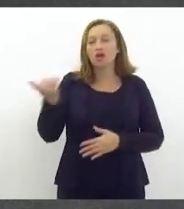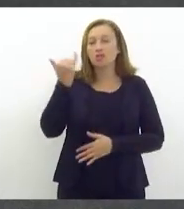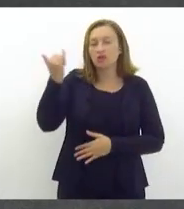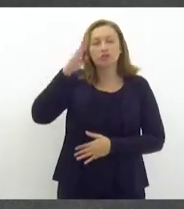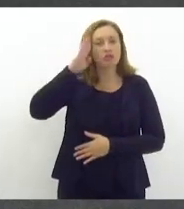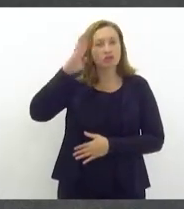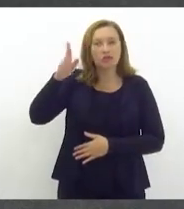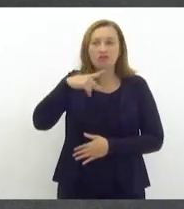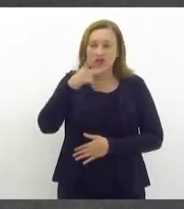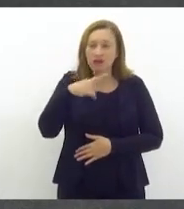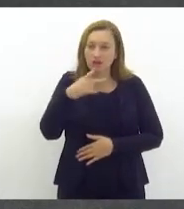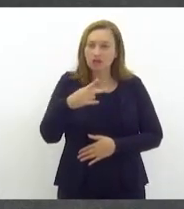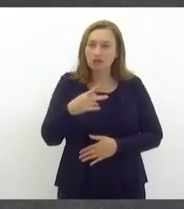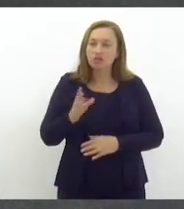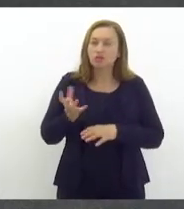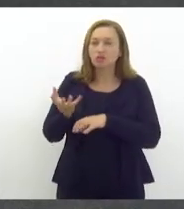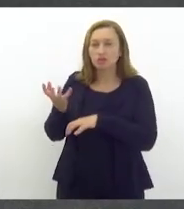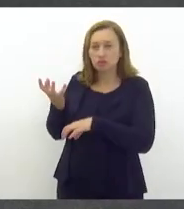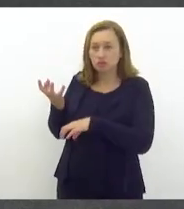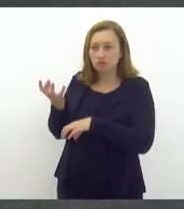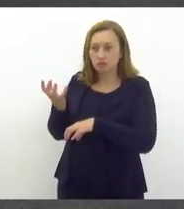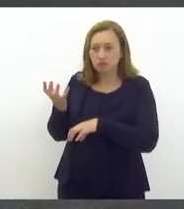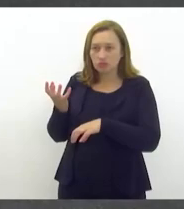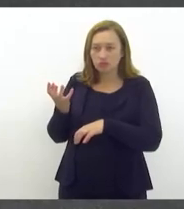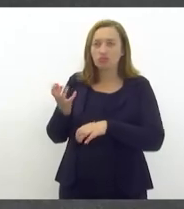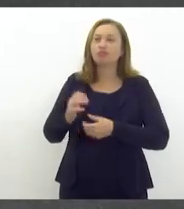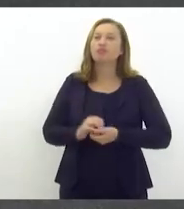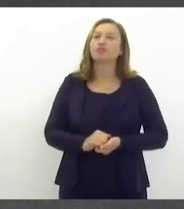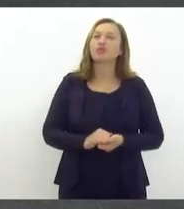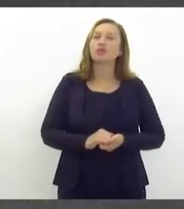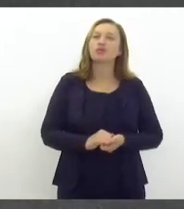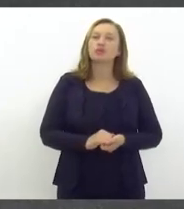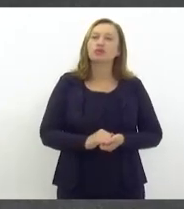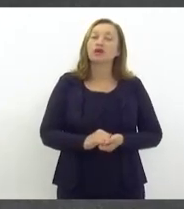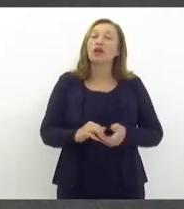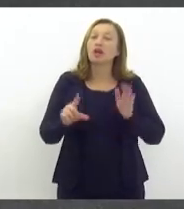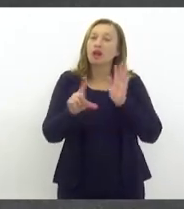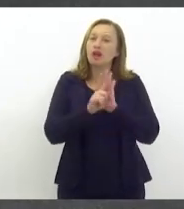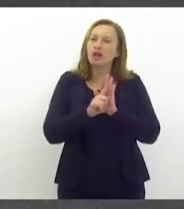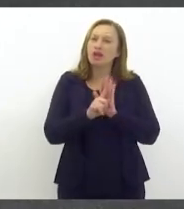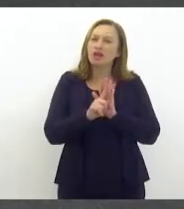e dizer que no Congresso Nacional, no âmbito nacional, lei